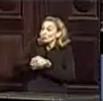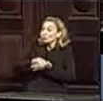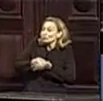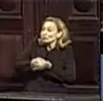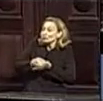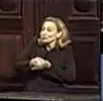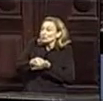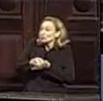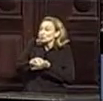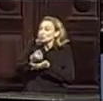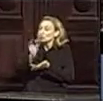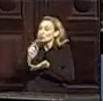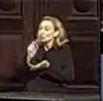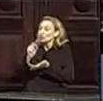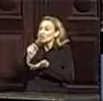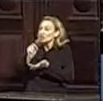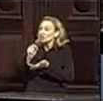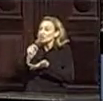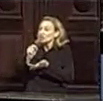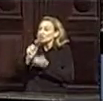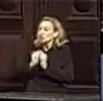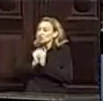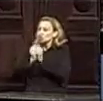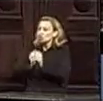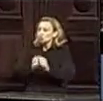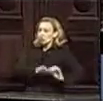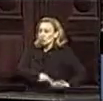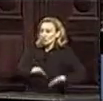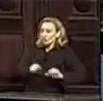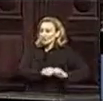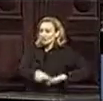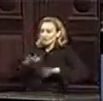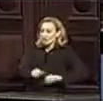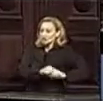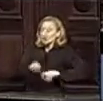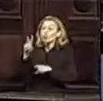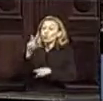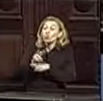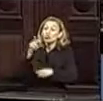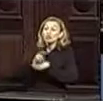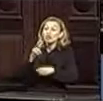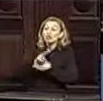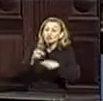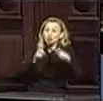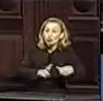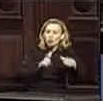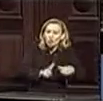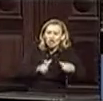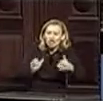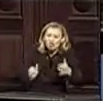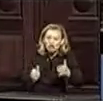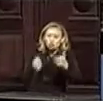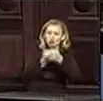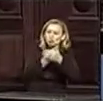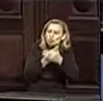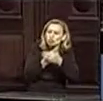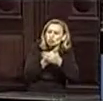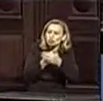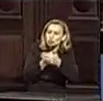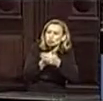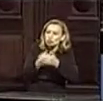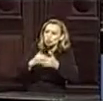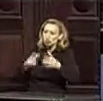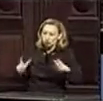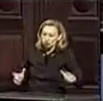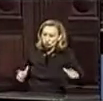aéreo e, inclusive, junto com o Exército Brasileiro, cuidando de localizar os aeroportos